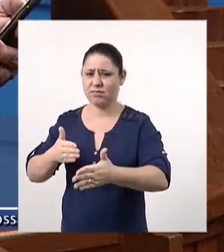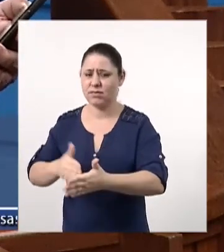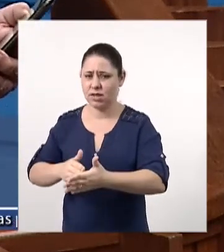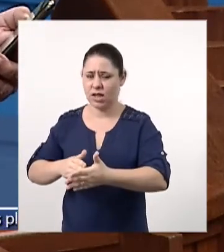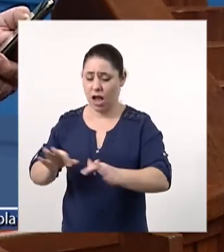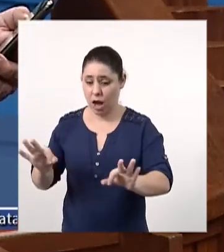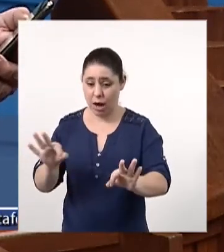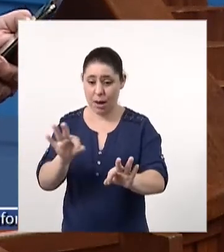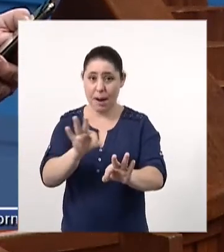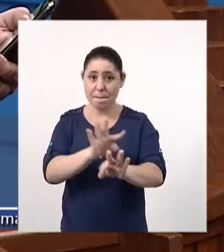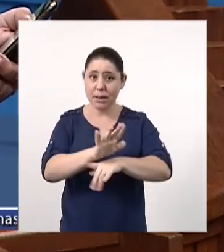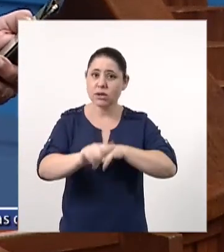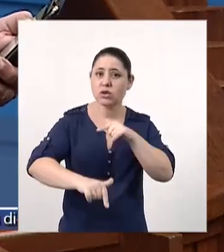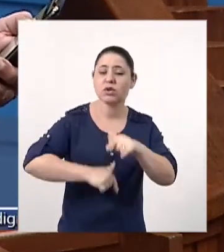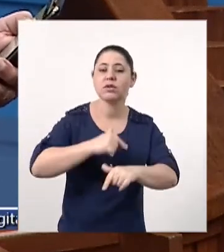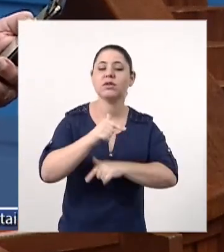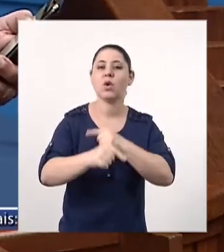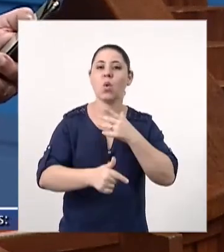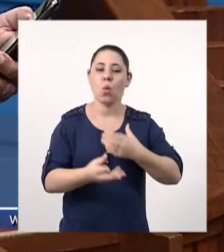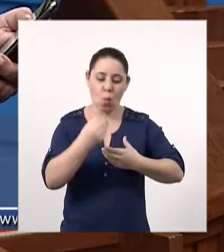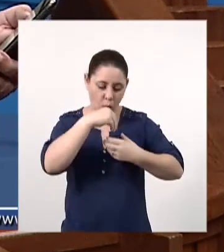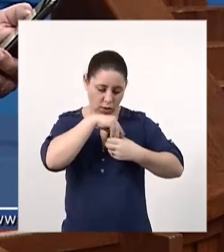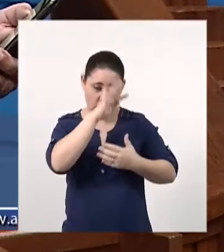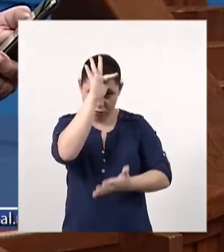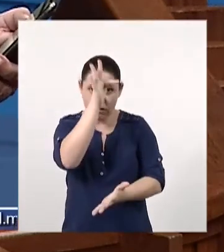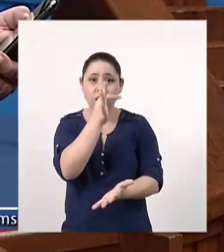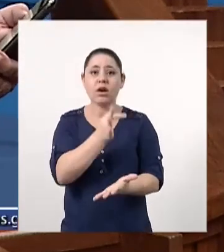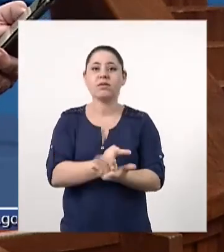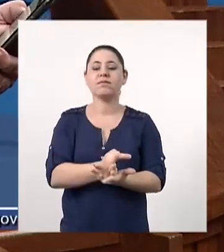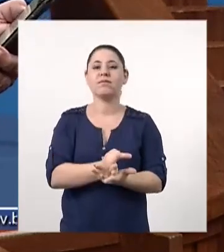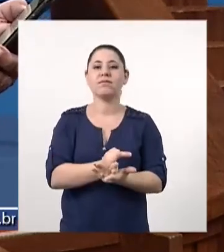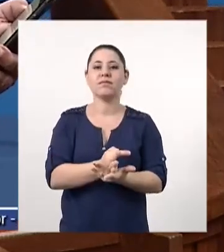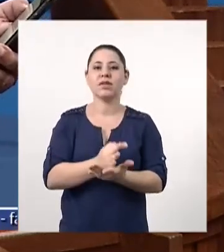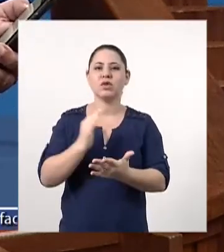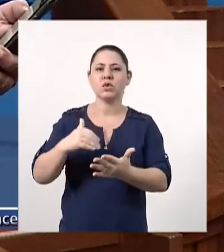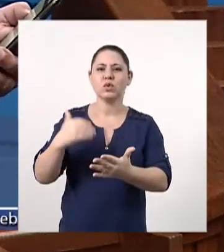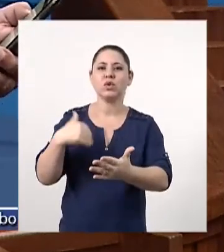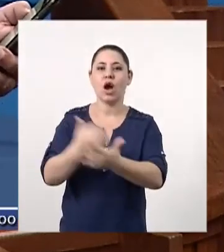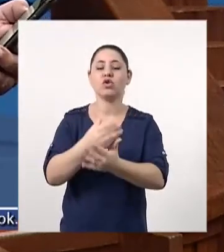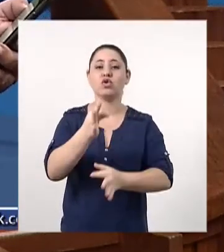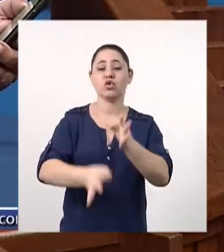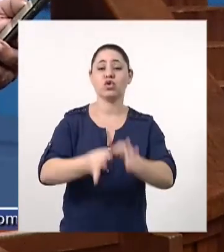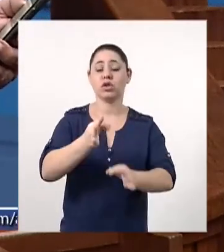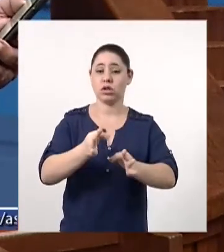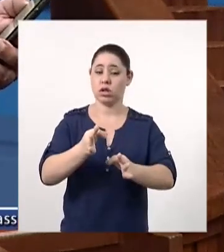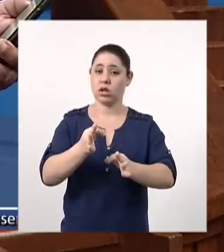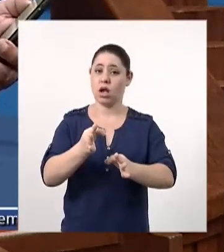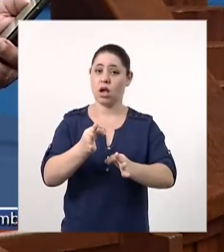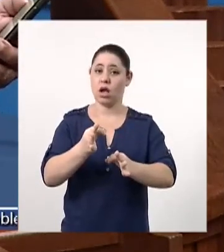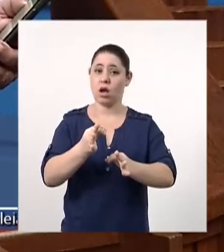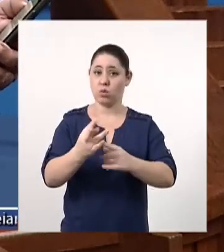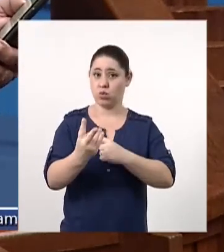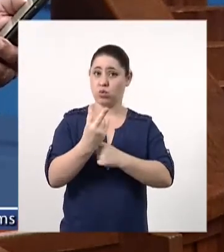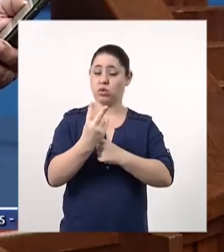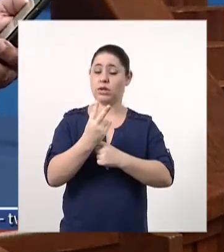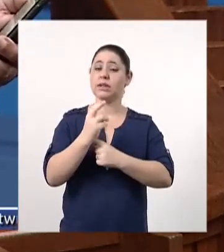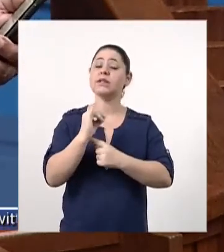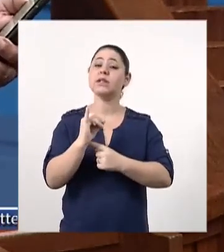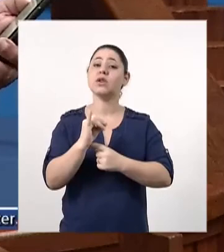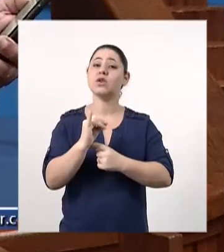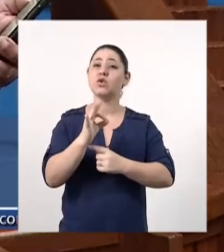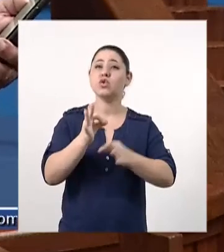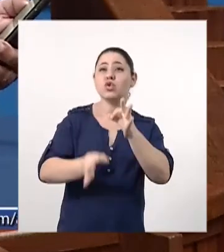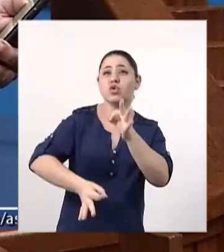acabei a carreira, guardei a fé. Desde agora a coroa da justiça me está guardada, a qual o Senhor,